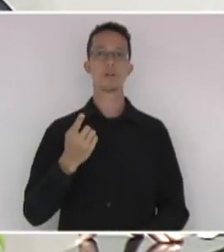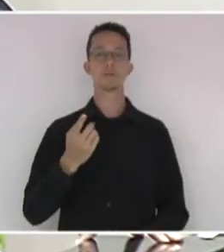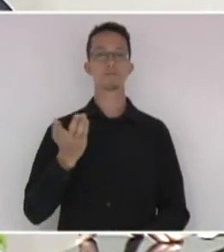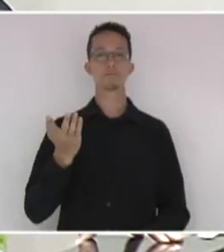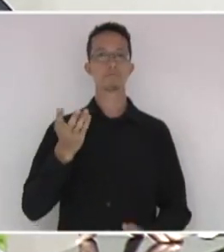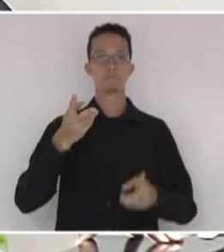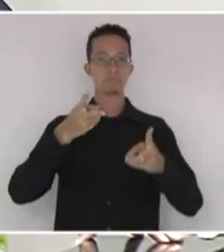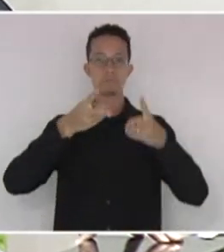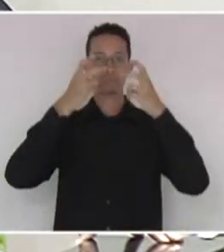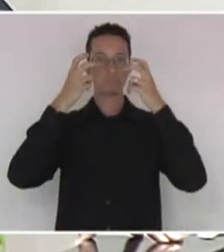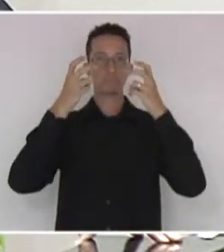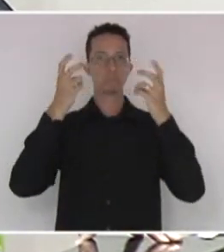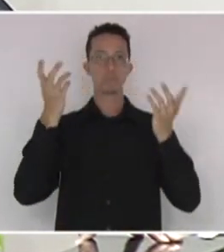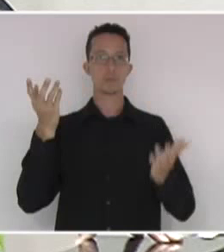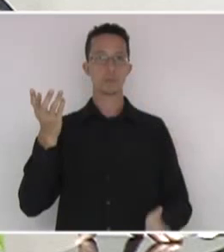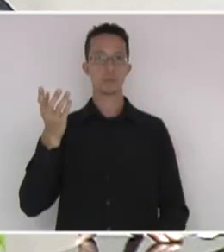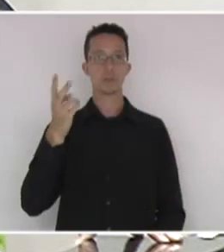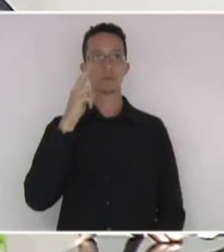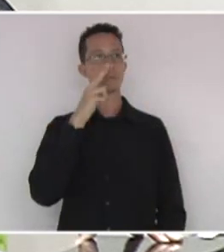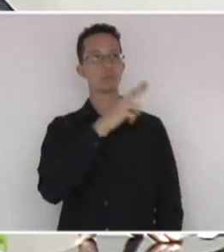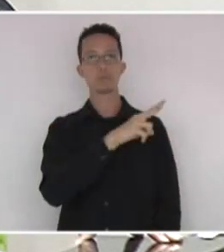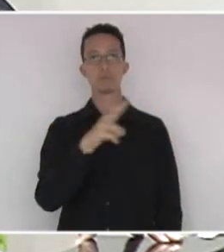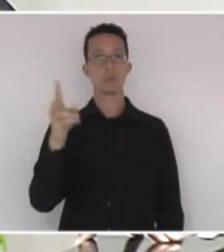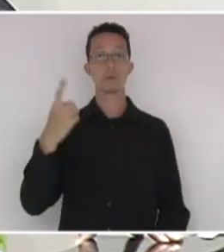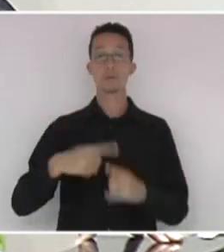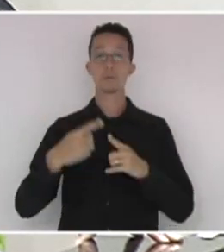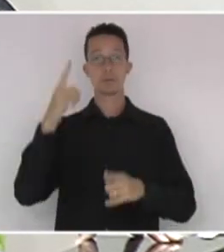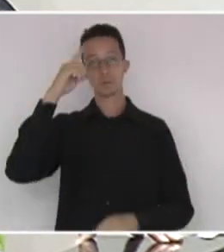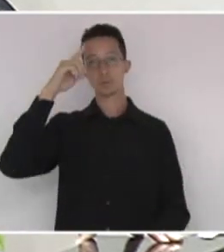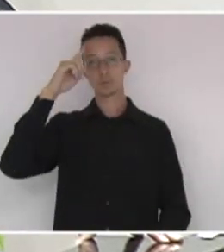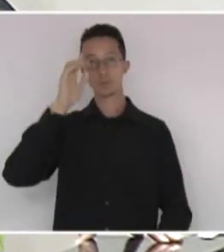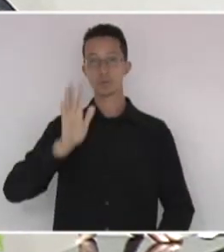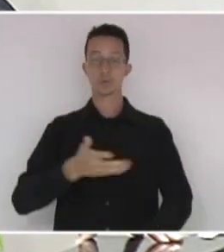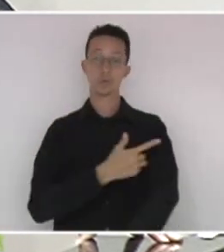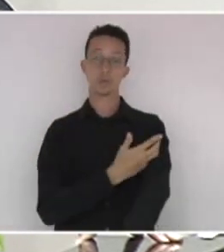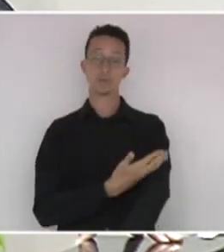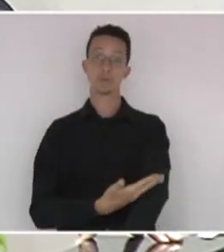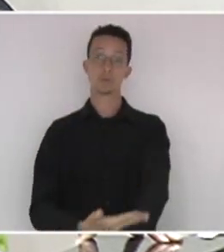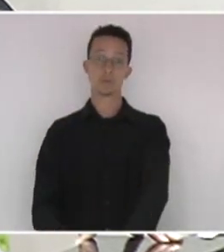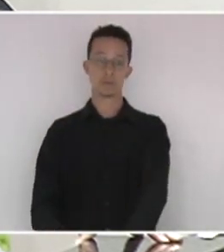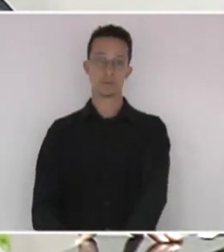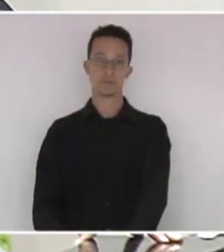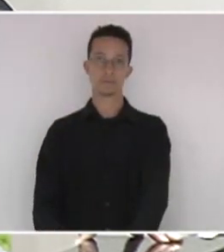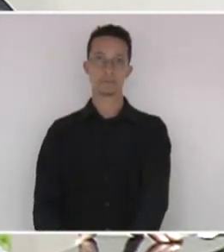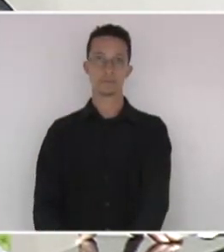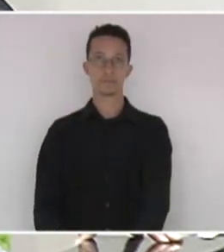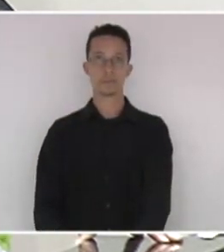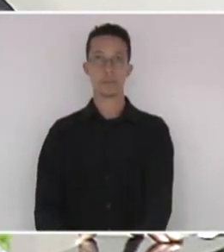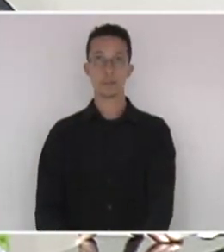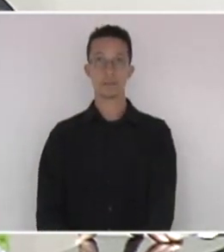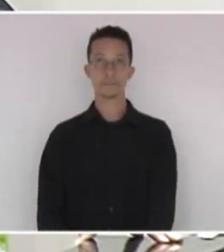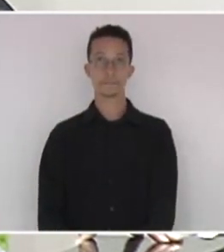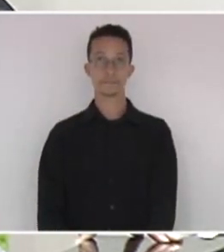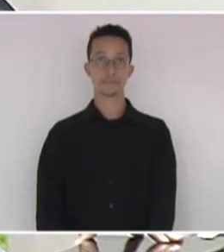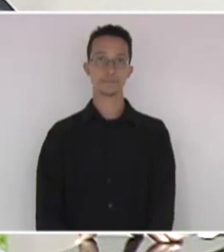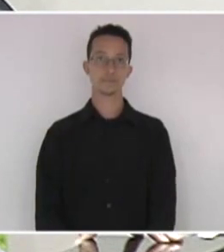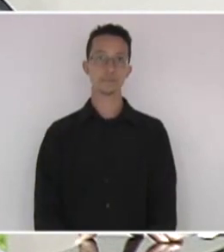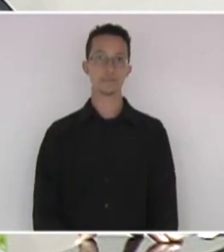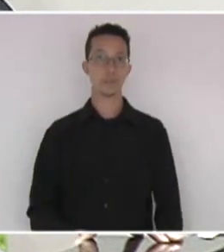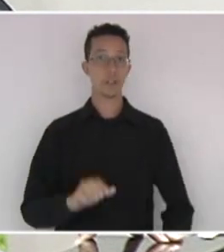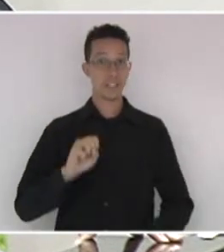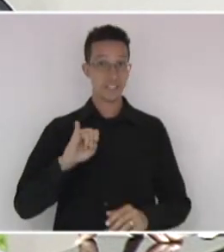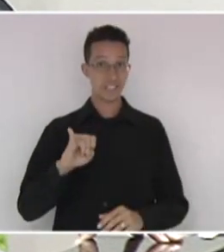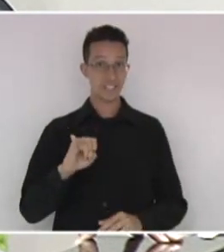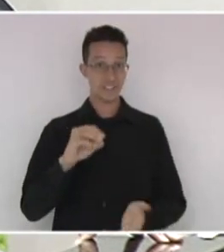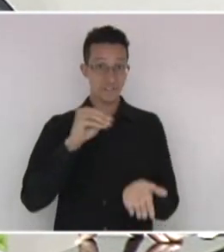deputado Neudir Sareta, que a gente só valoriza quando se perde. Né, deputada Luciana Carminati? A gente só dá valor quando se